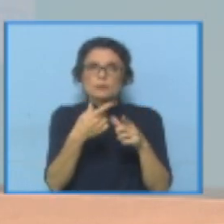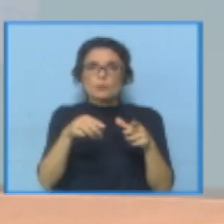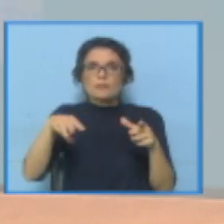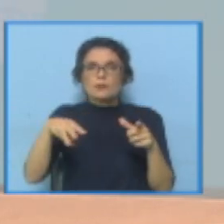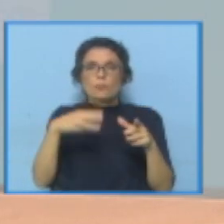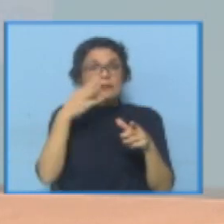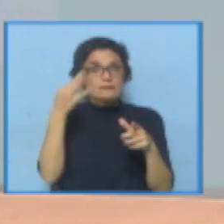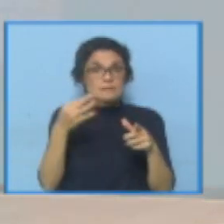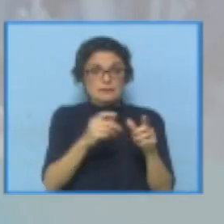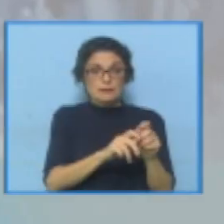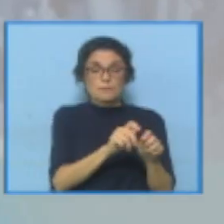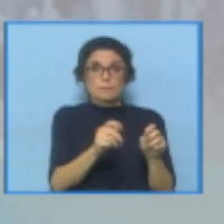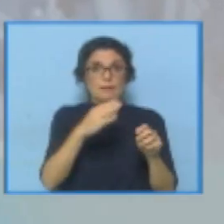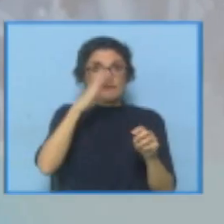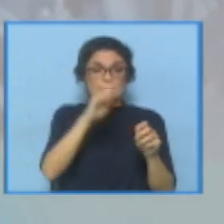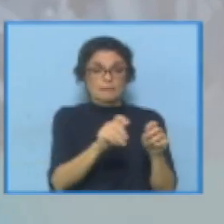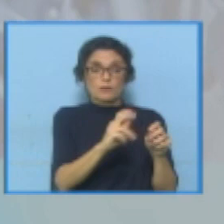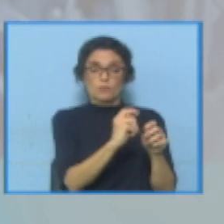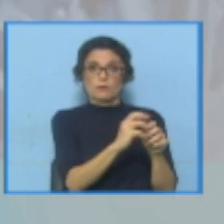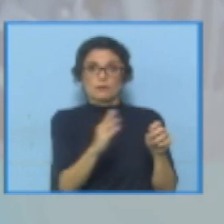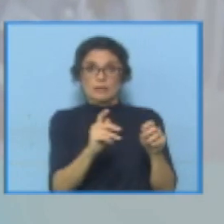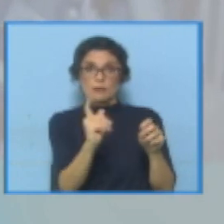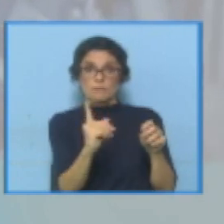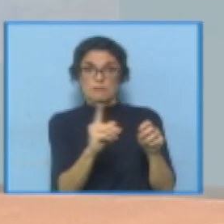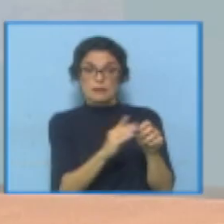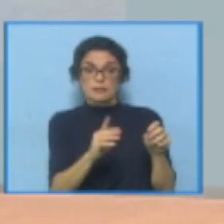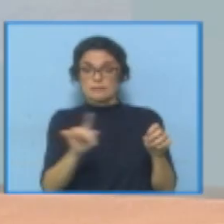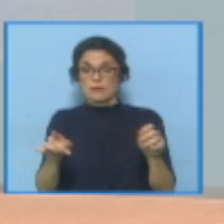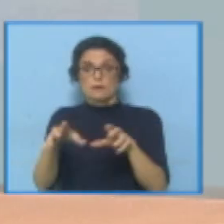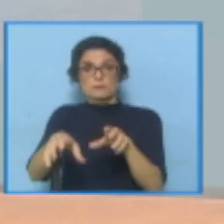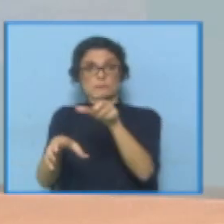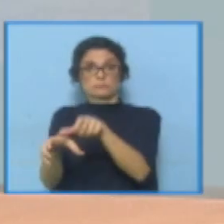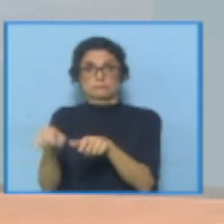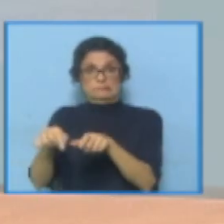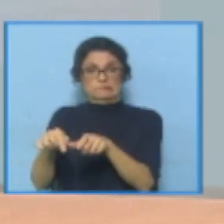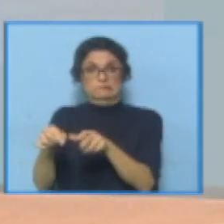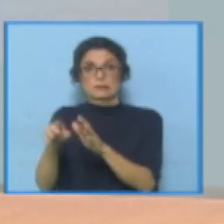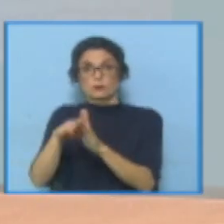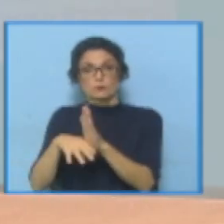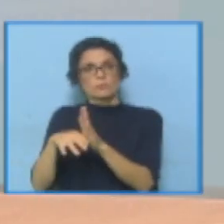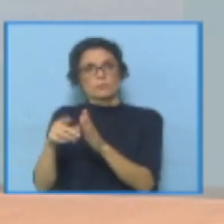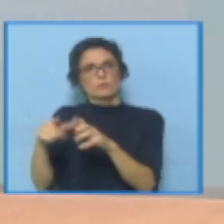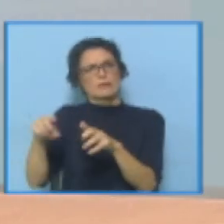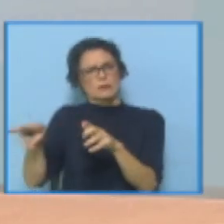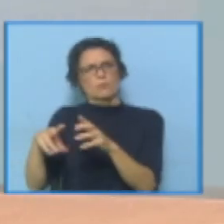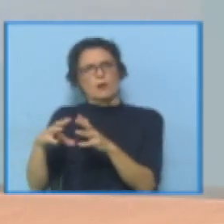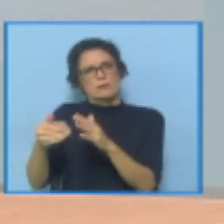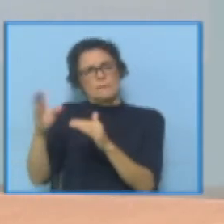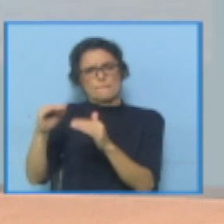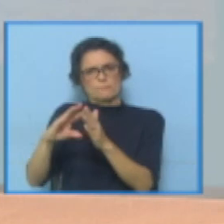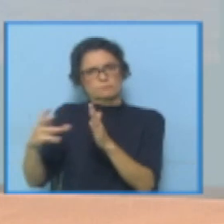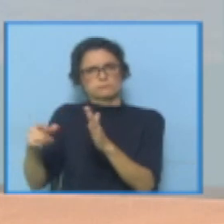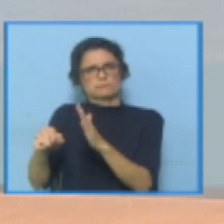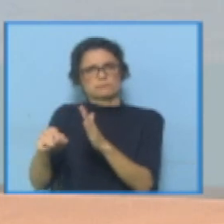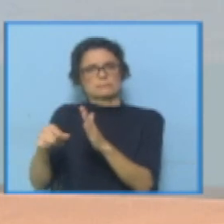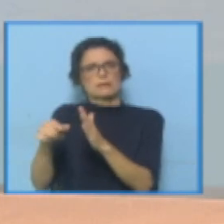6 anos, e temos depois um segundo baralho em que os direitos são abordados de uma forma um bocadinho mais complexa e é para crianças a partir dos